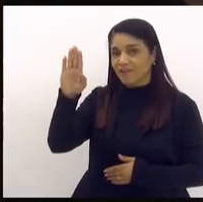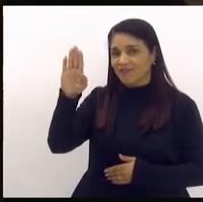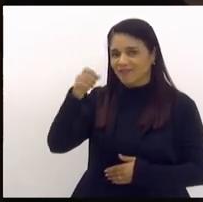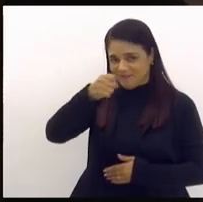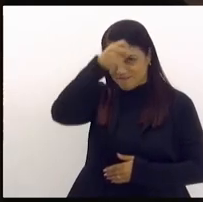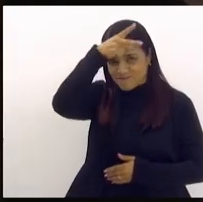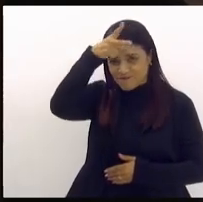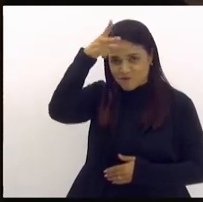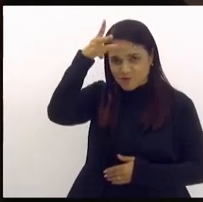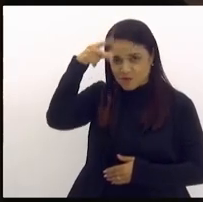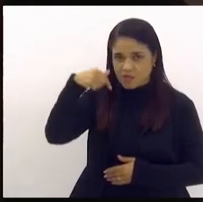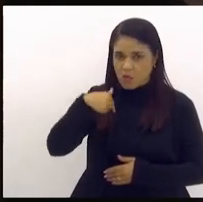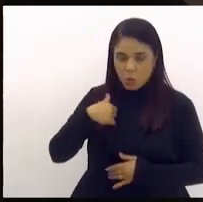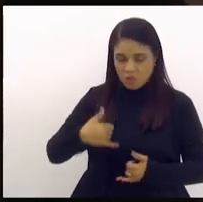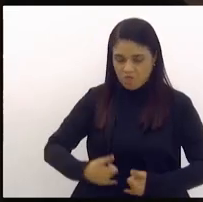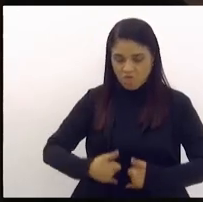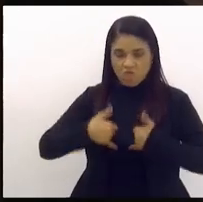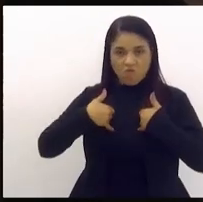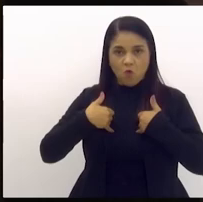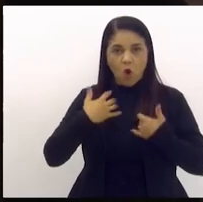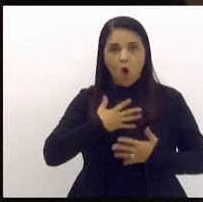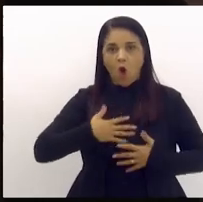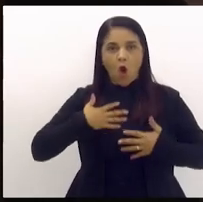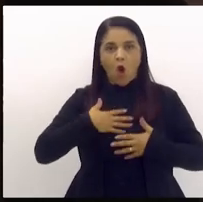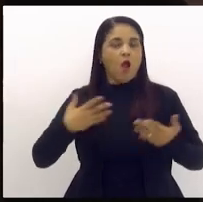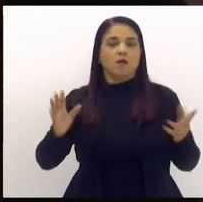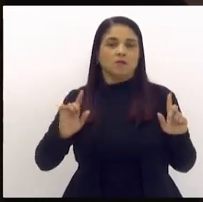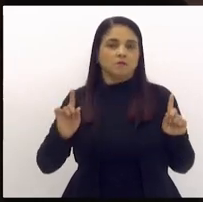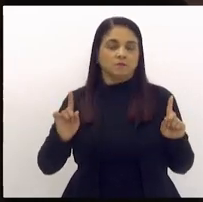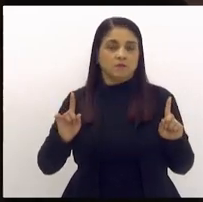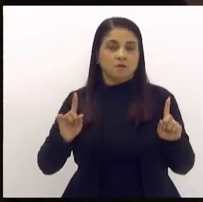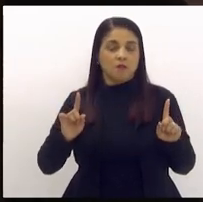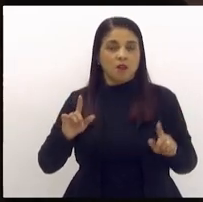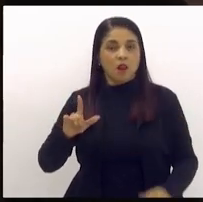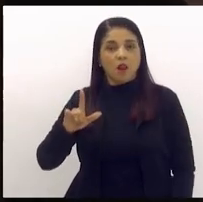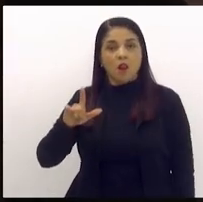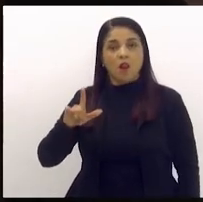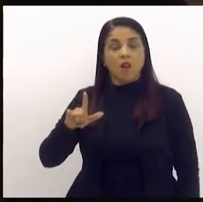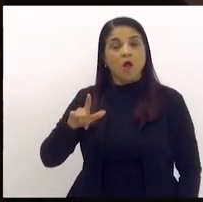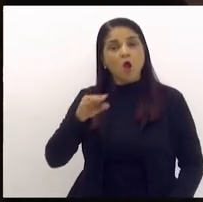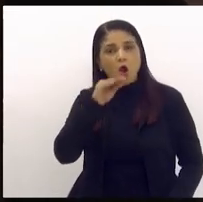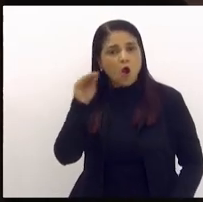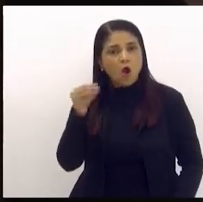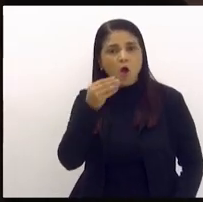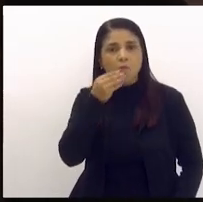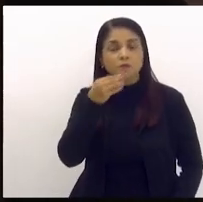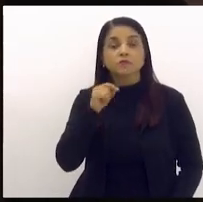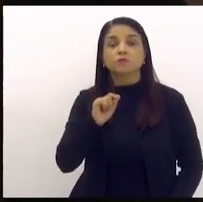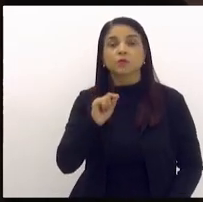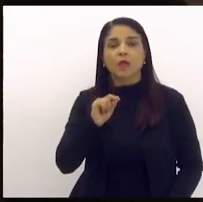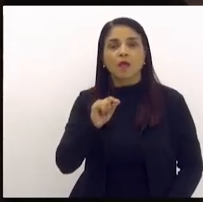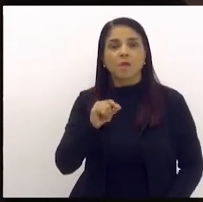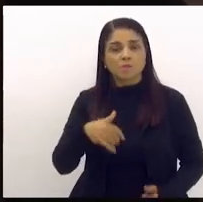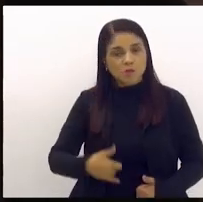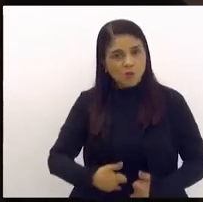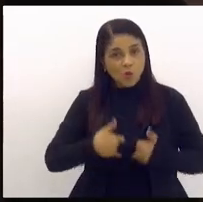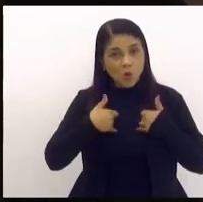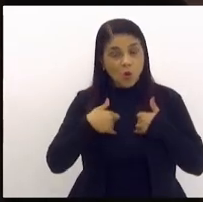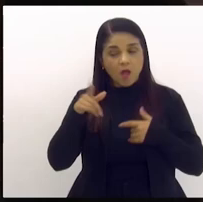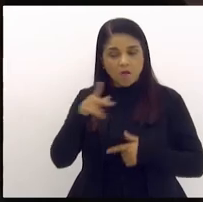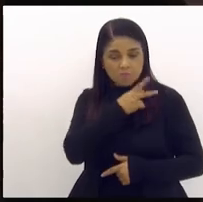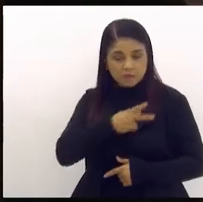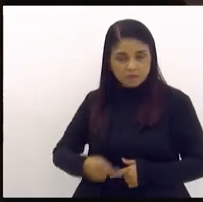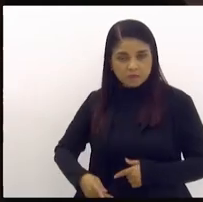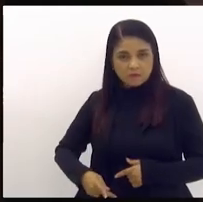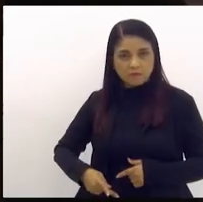Quero dizer que não me envaideço, me honra, deputado Alan Lopes. Essa oportunidade me honra o presidente da Assembleia